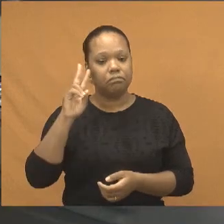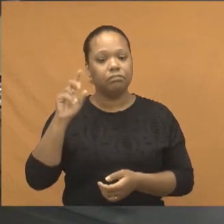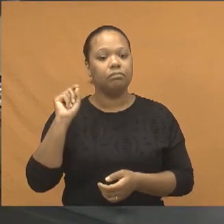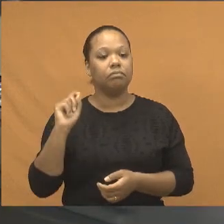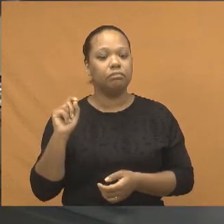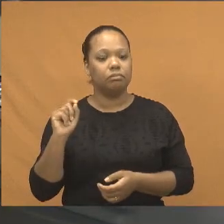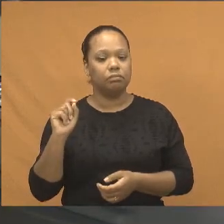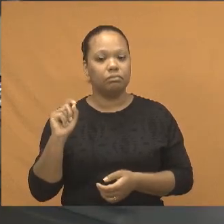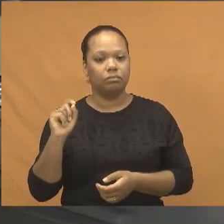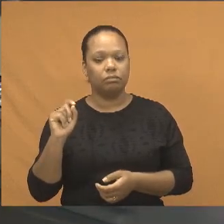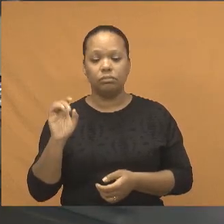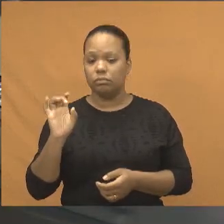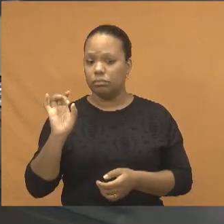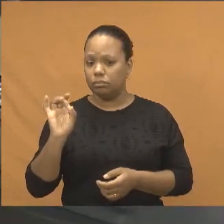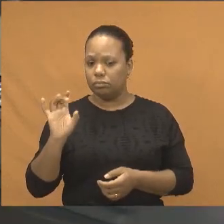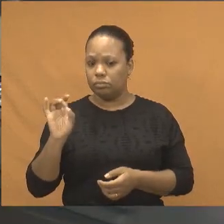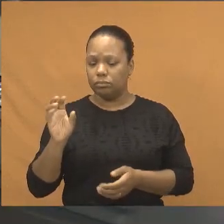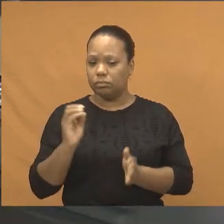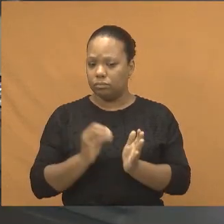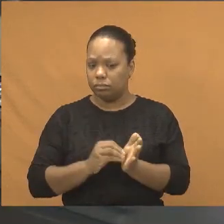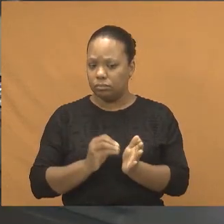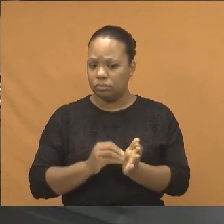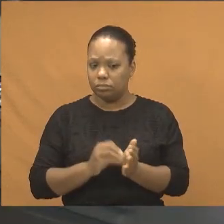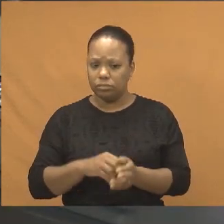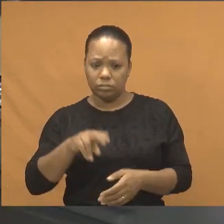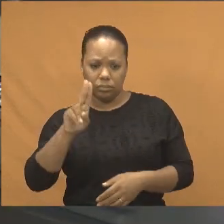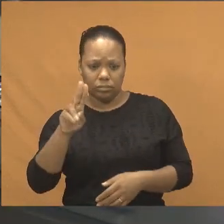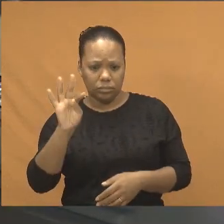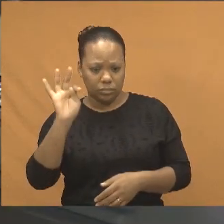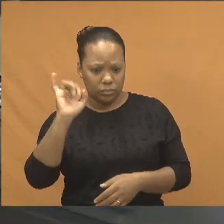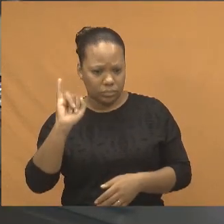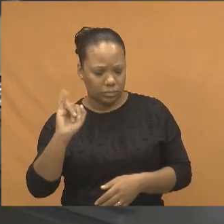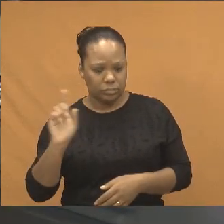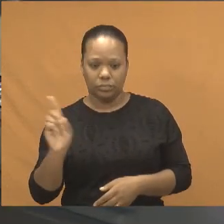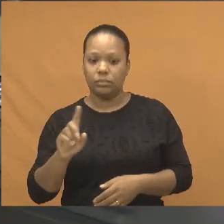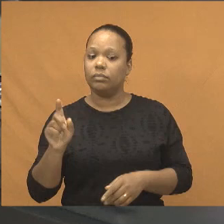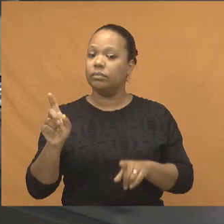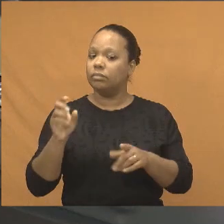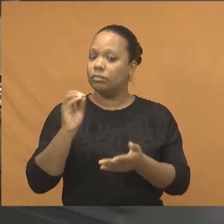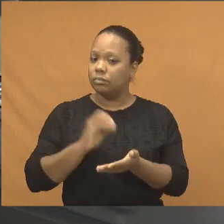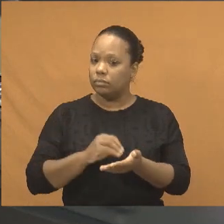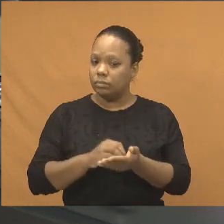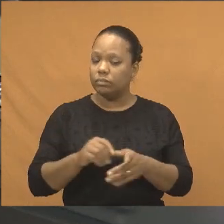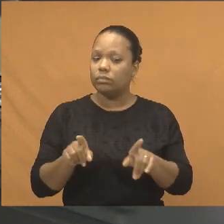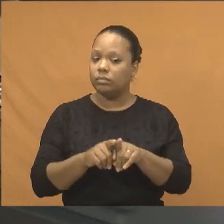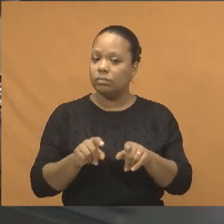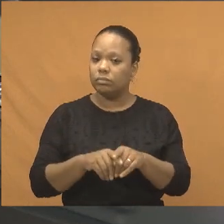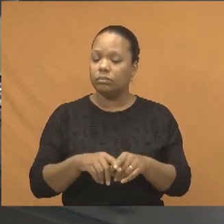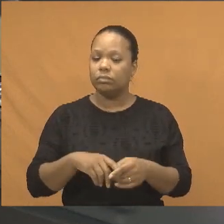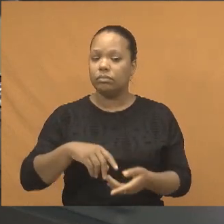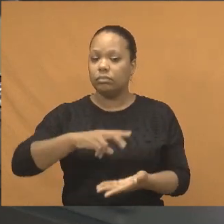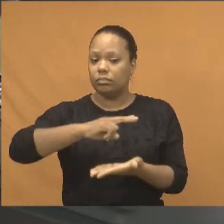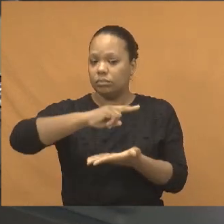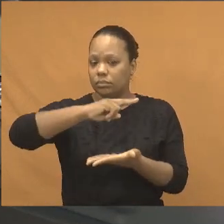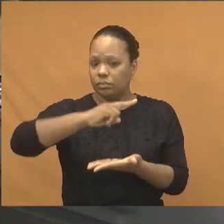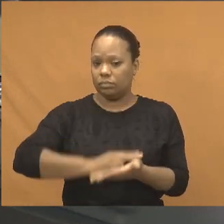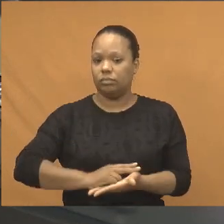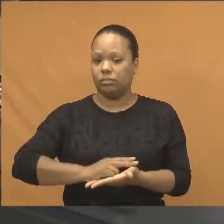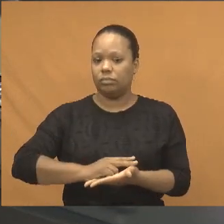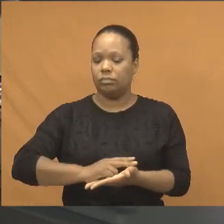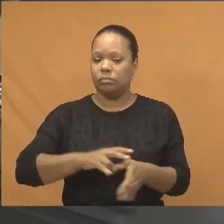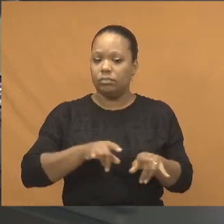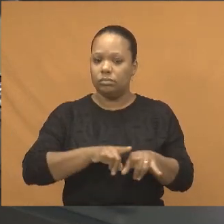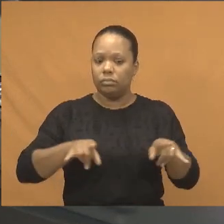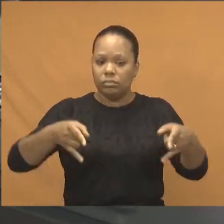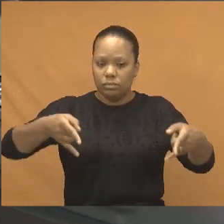que não é só falta de UTI, falta de leito também. Está faltando leito na cidade.